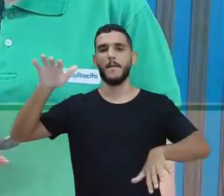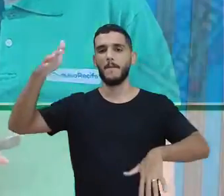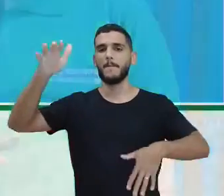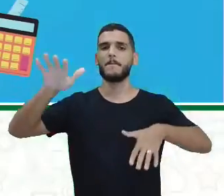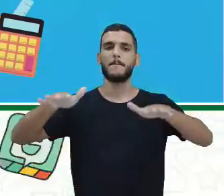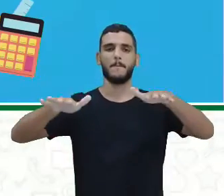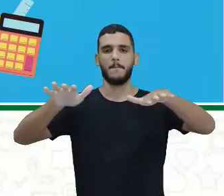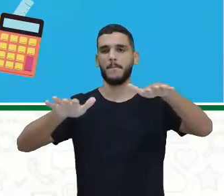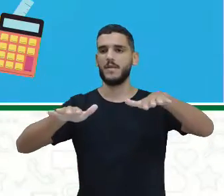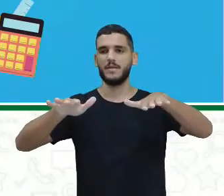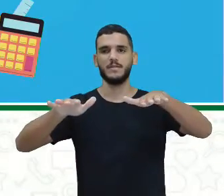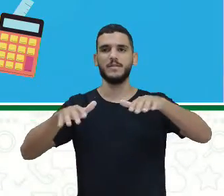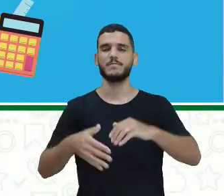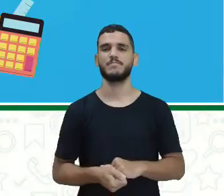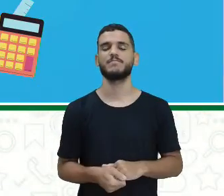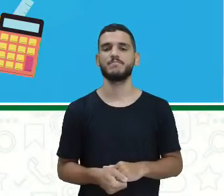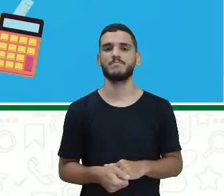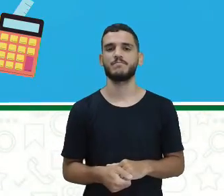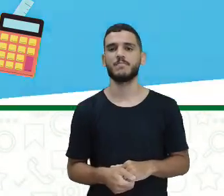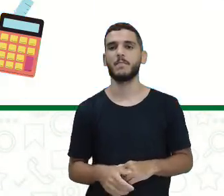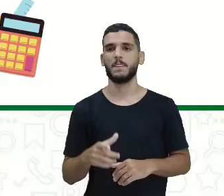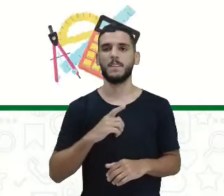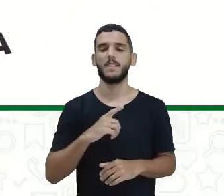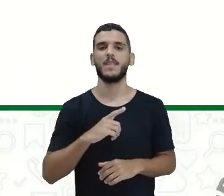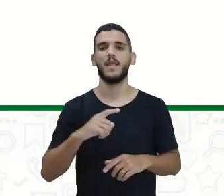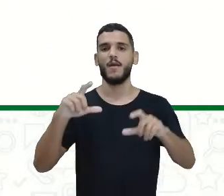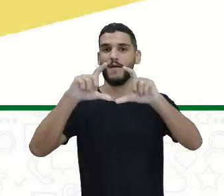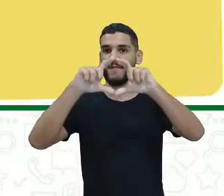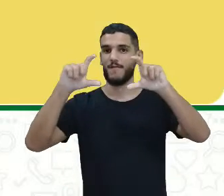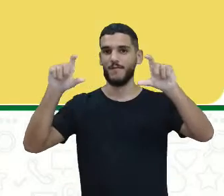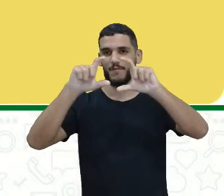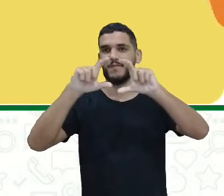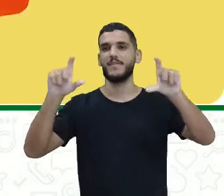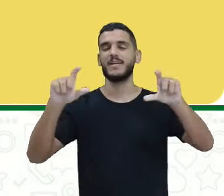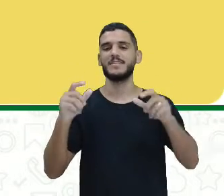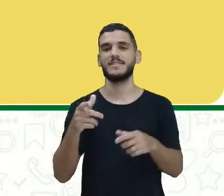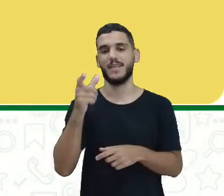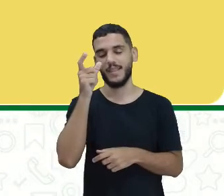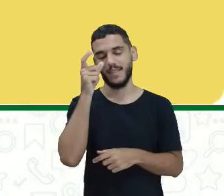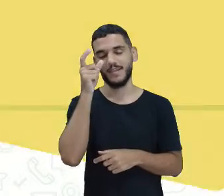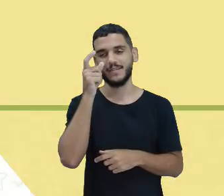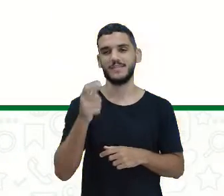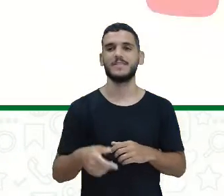vamos ver. Eu trouxe também uma frase bem interessante, olha só.